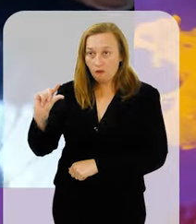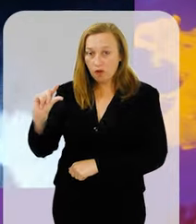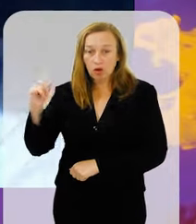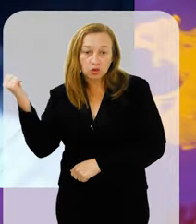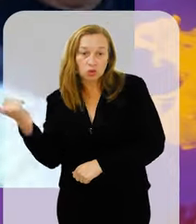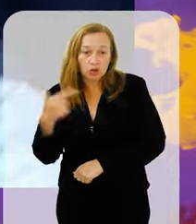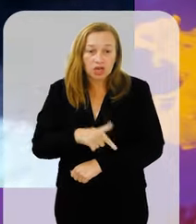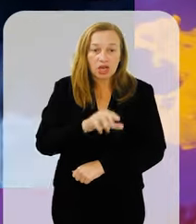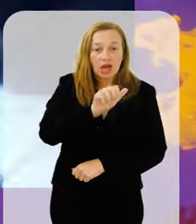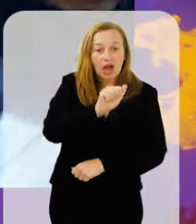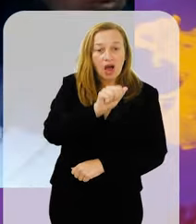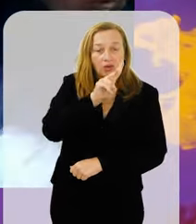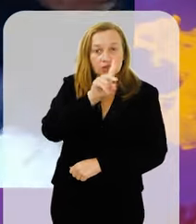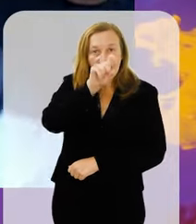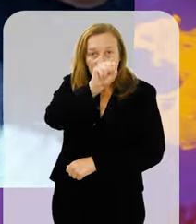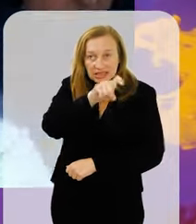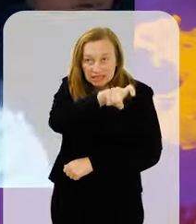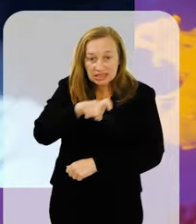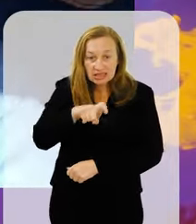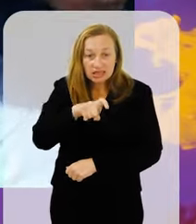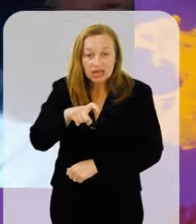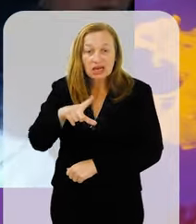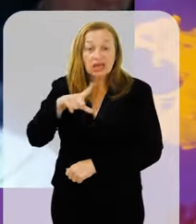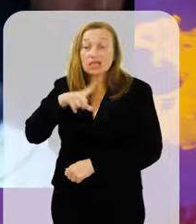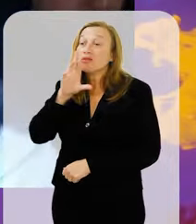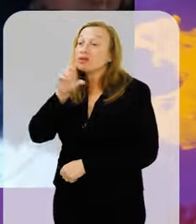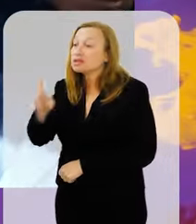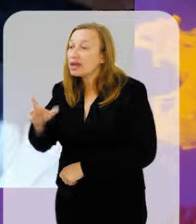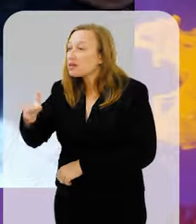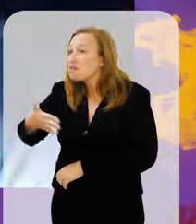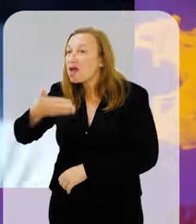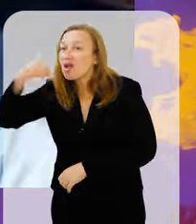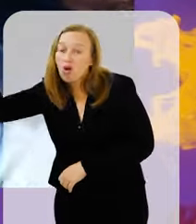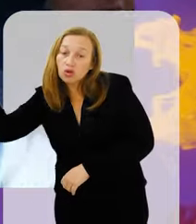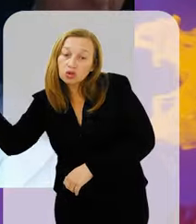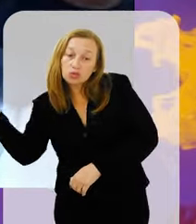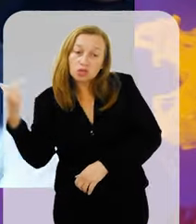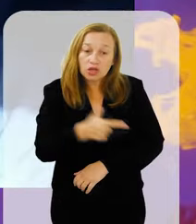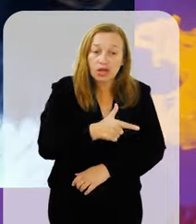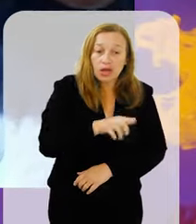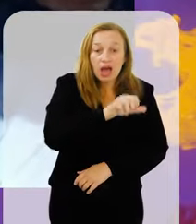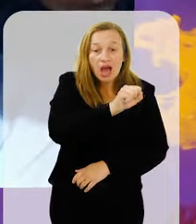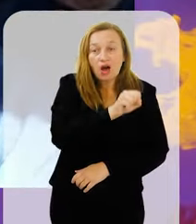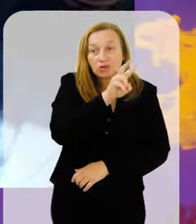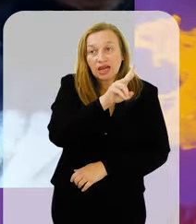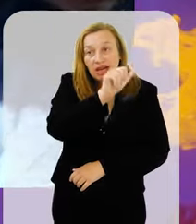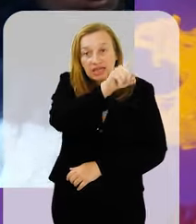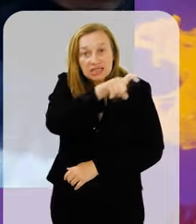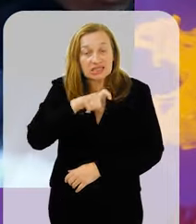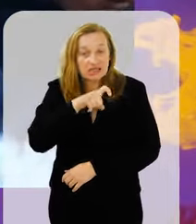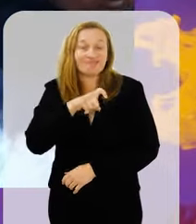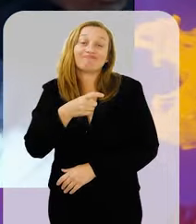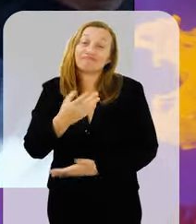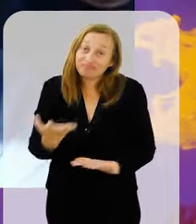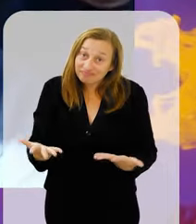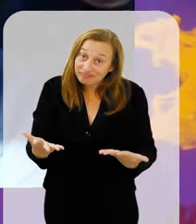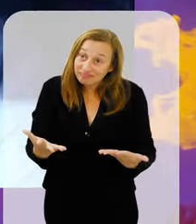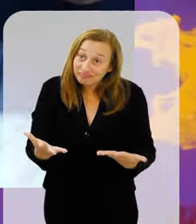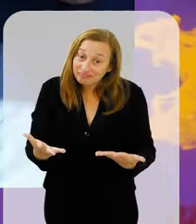Audax mensal e teve um resultado maior. E o Audax fez um investimento maior e teve um resultado